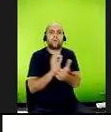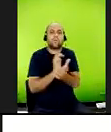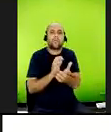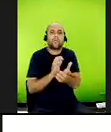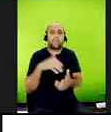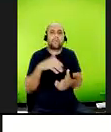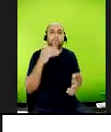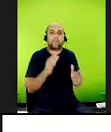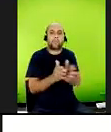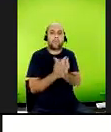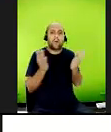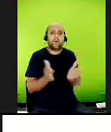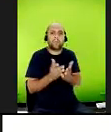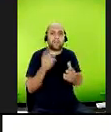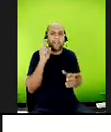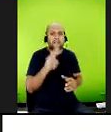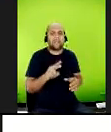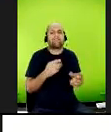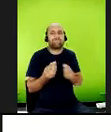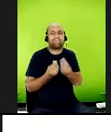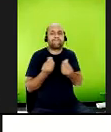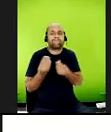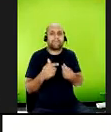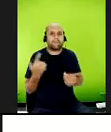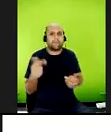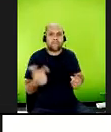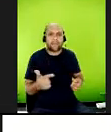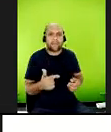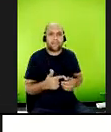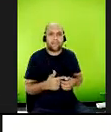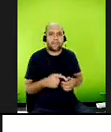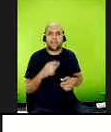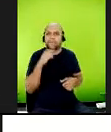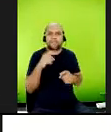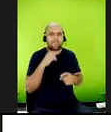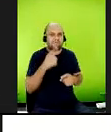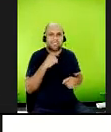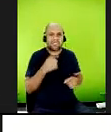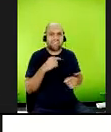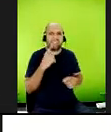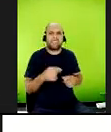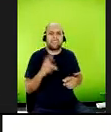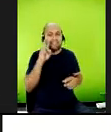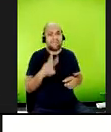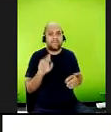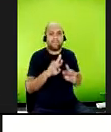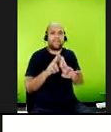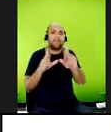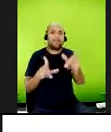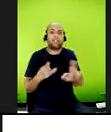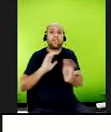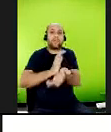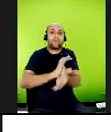descansar e não tem fixo para aqui para o nosso né não vai não vai conseguir um olhar diferente e o preconceito de